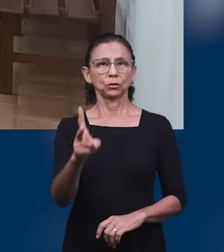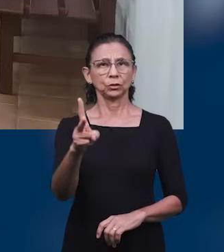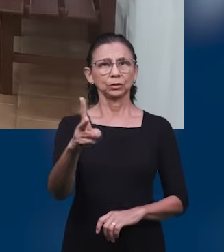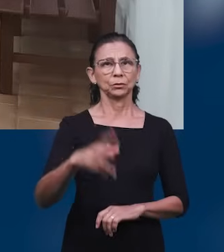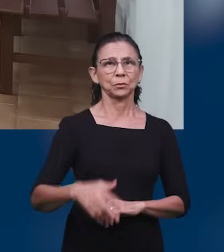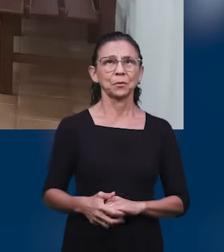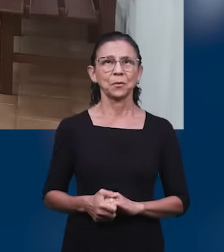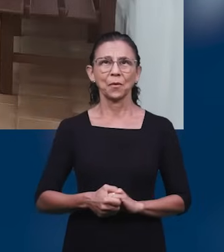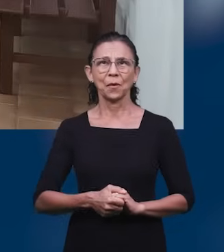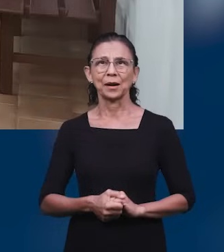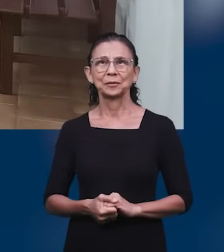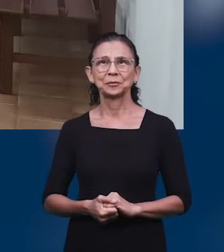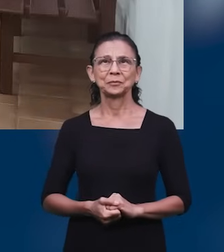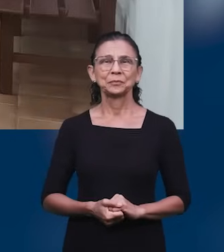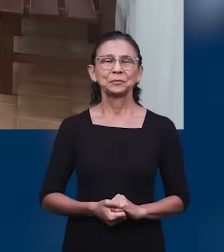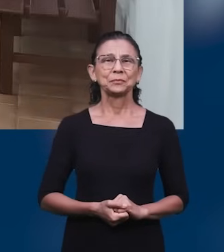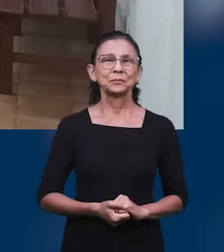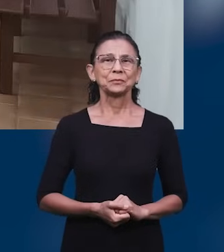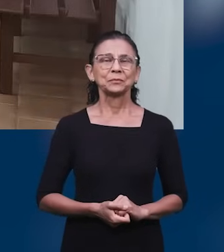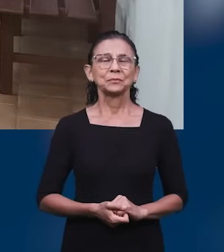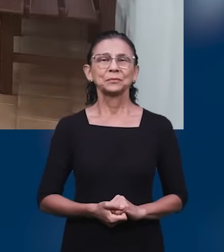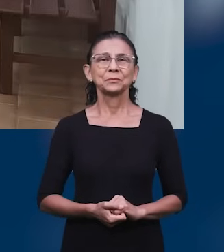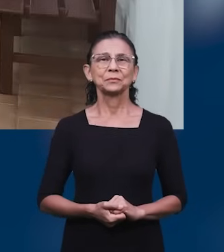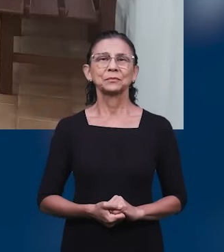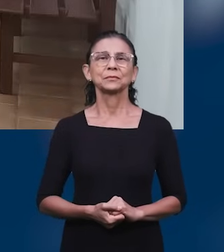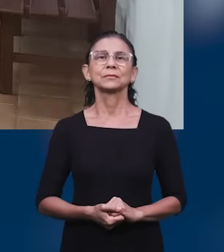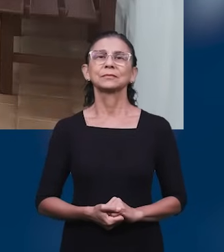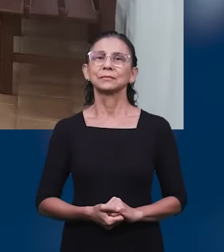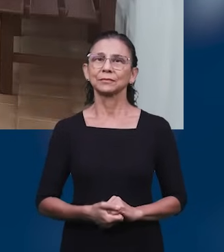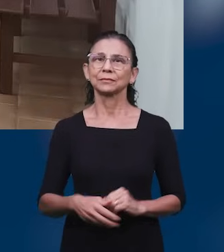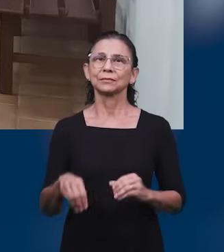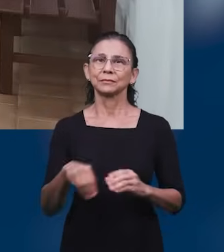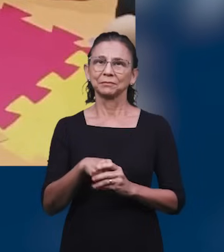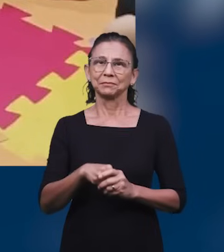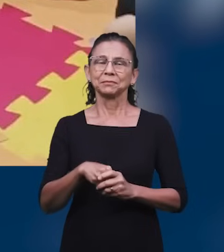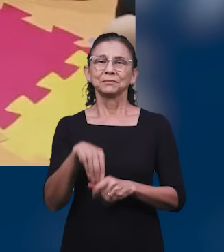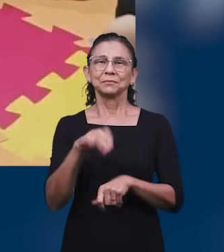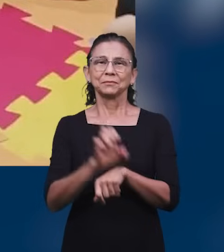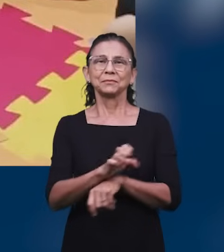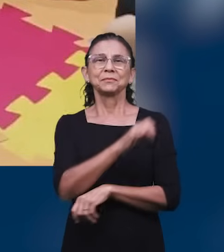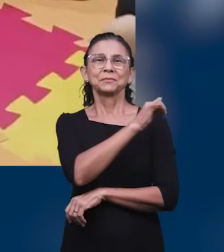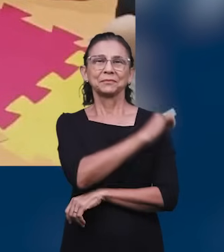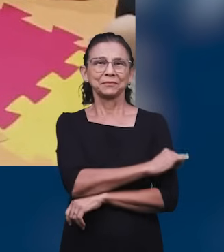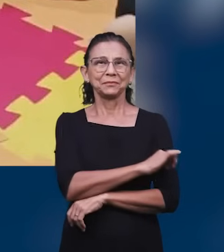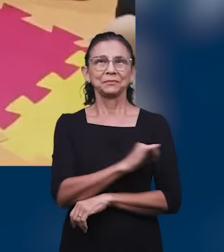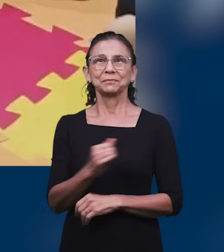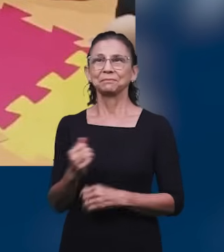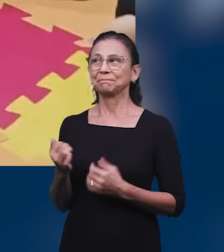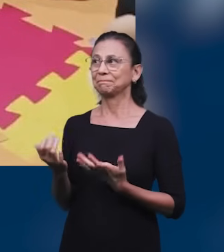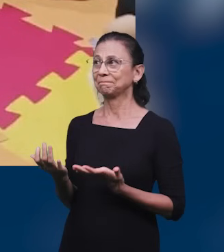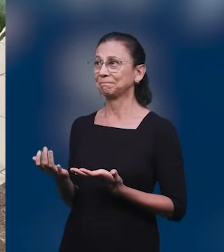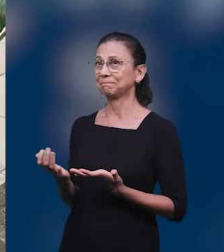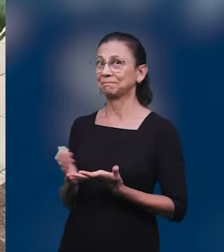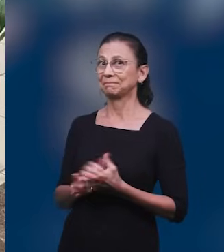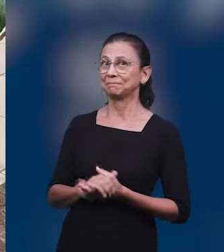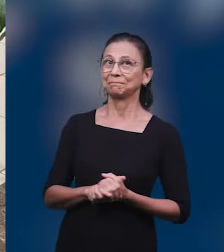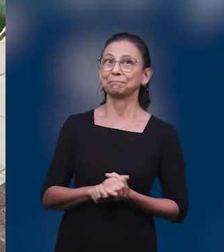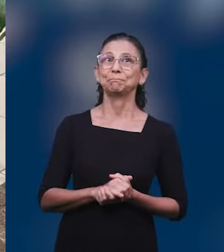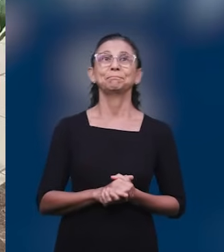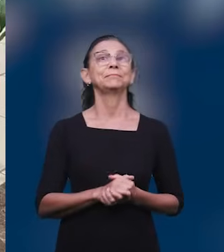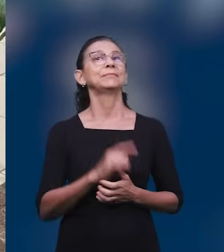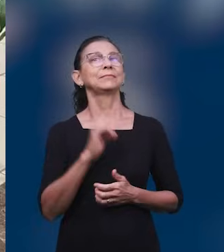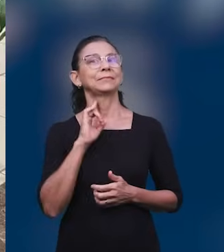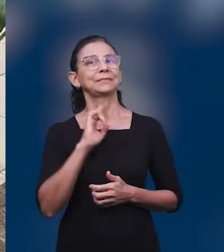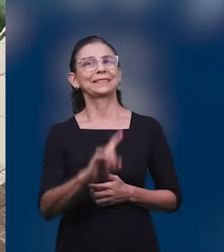Igreja Maranata Amendoeira, que fica em São Gonçalo, aí no Rio de Janeiro. Evangelização também na Igreja Central, em